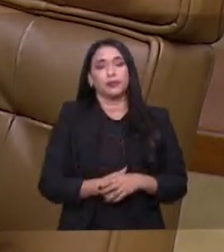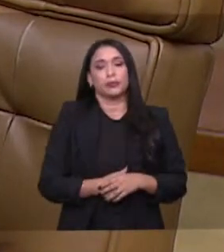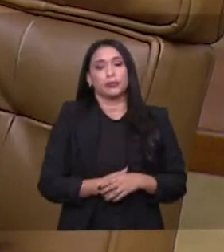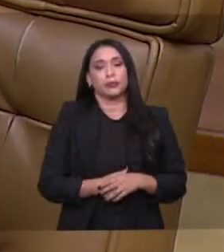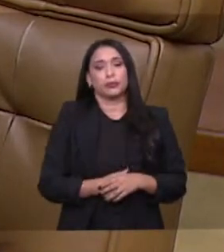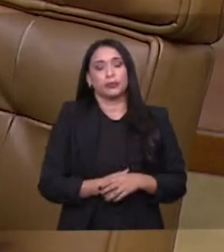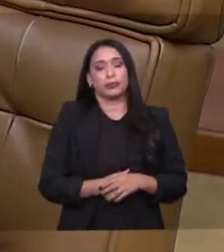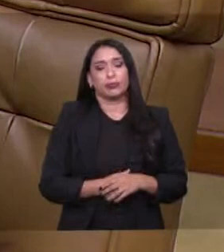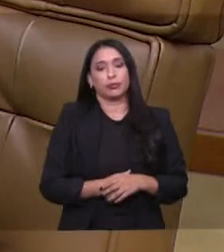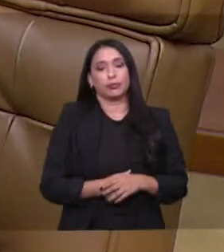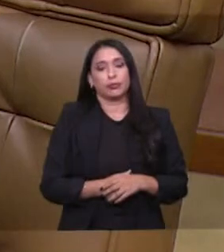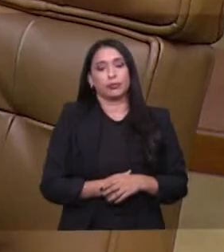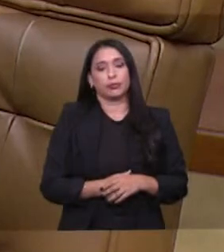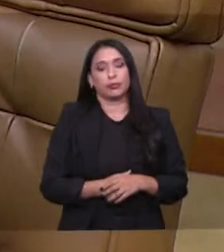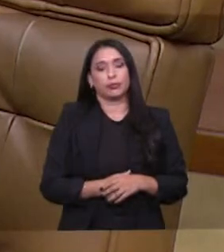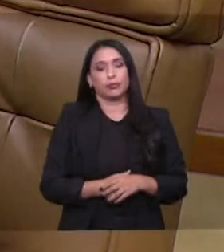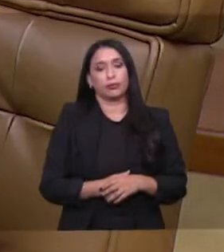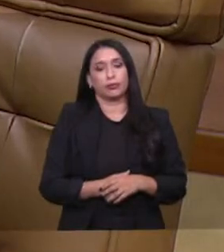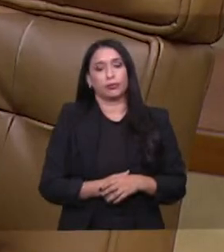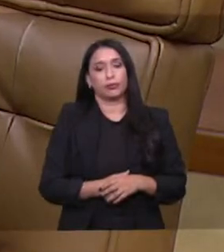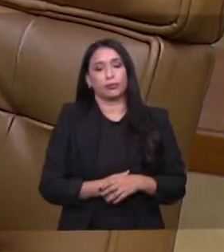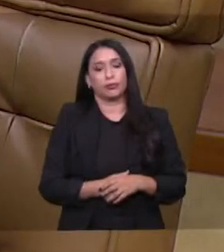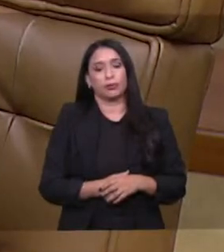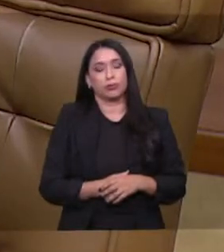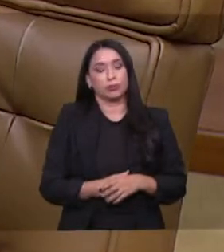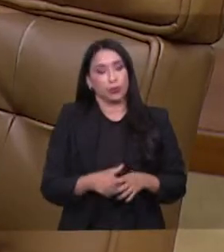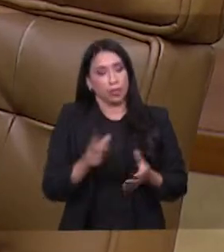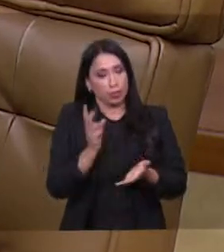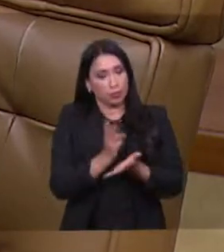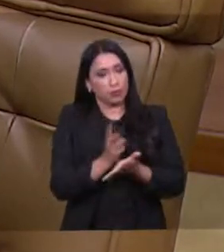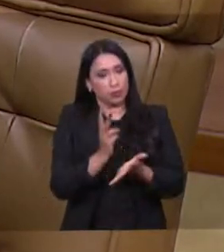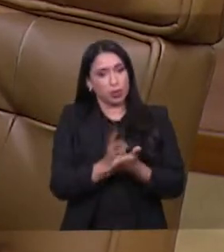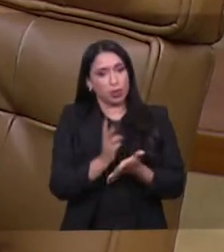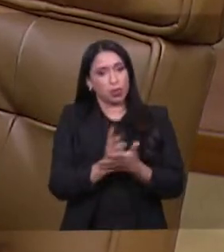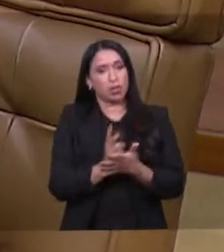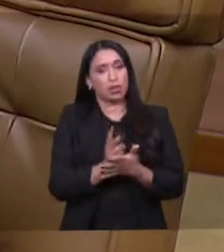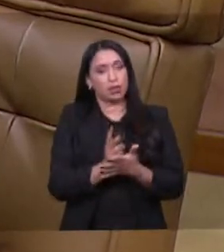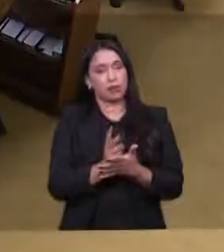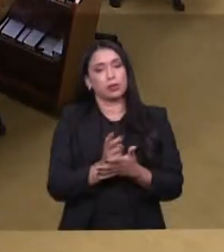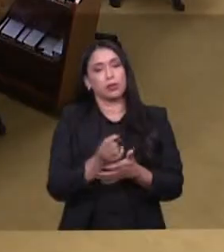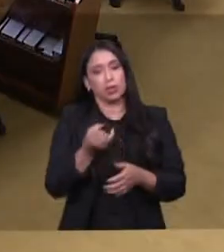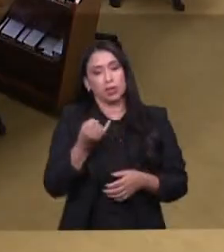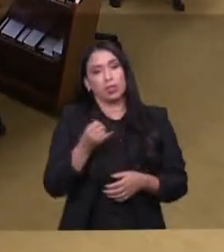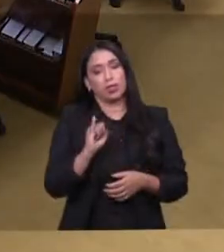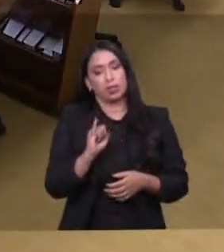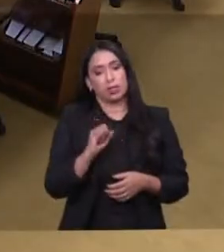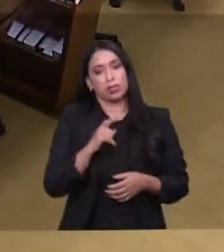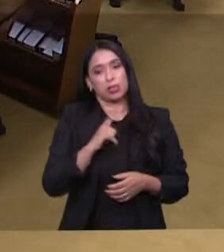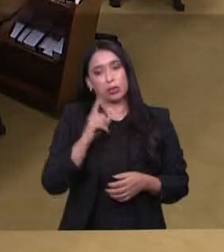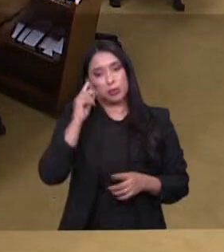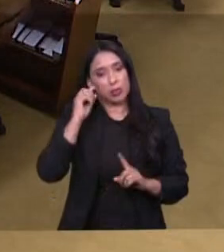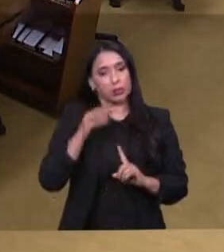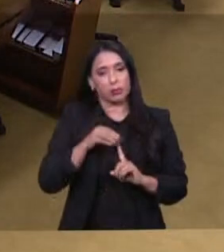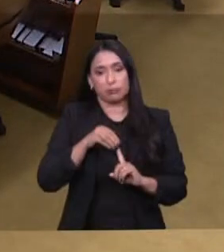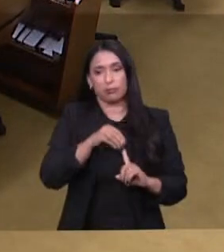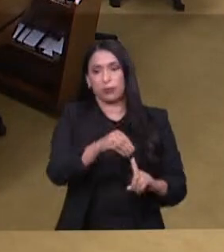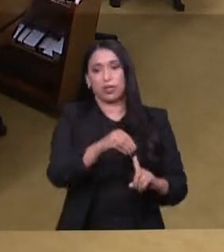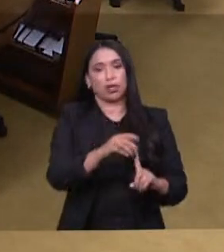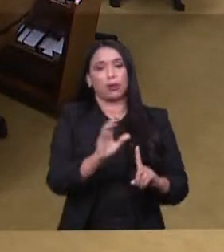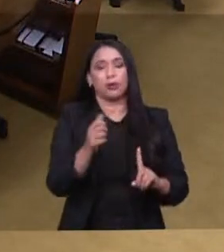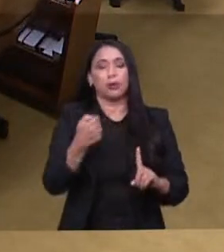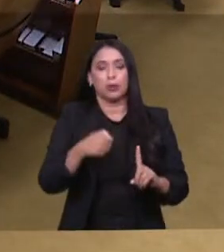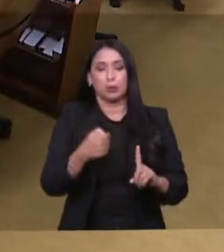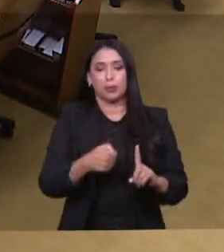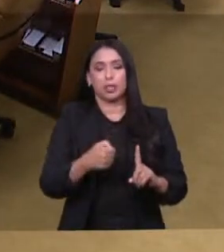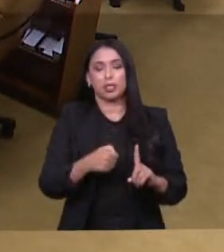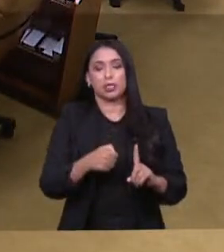Aqui, Vossa Excelência, ministro Luiz Fux, não manteve a posição original. Eu entendo que não pode ser designado, tem que concorrer